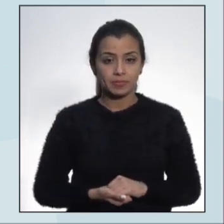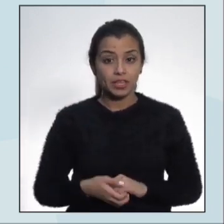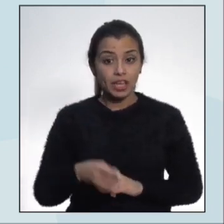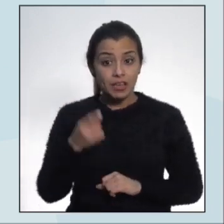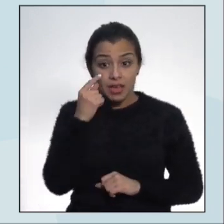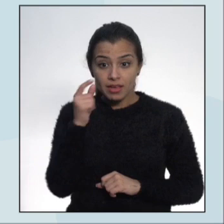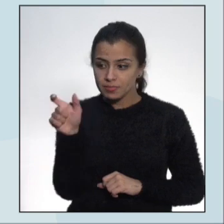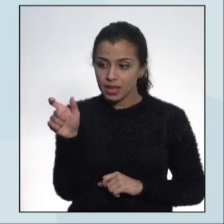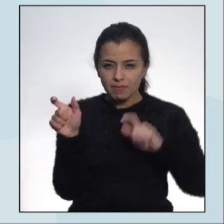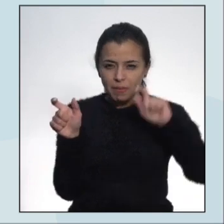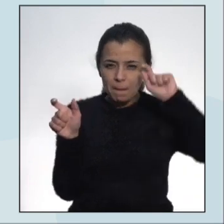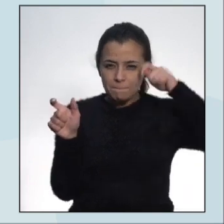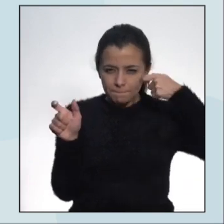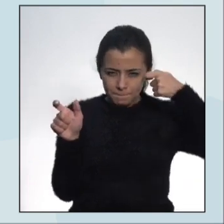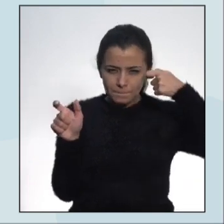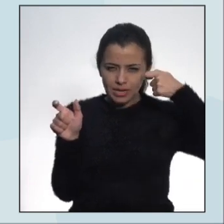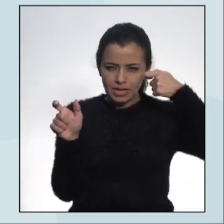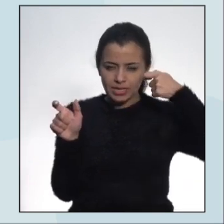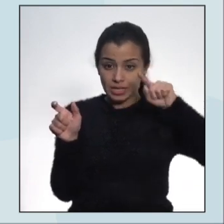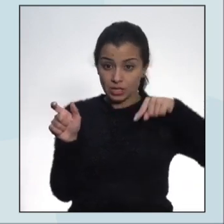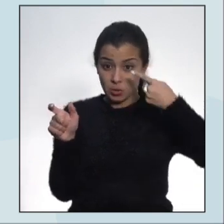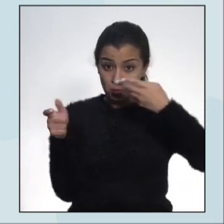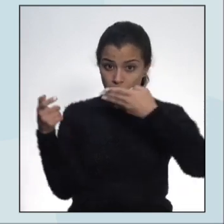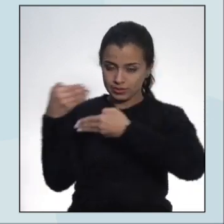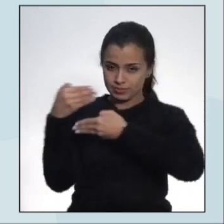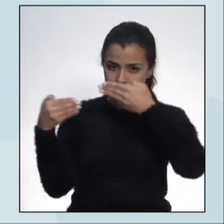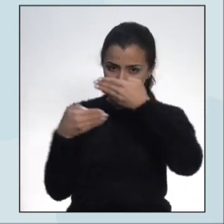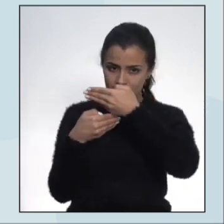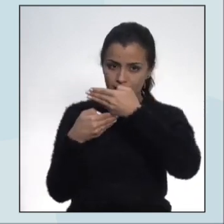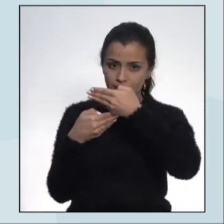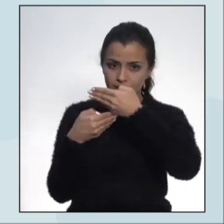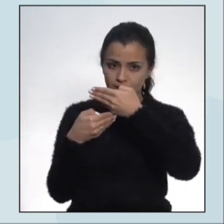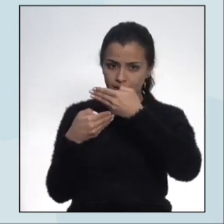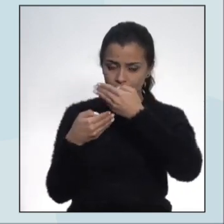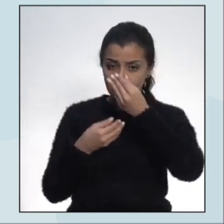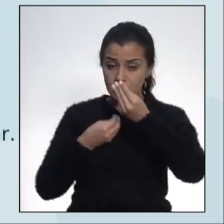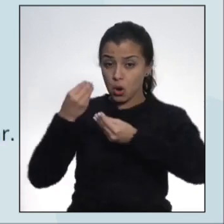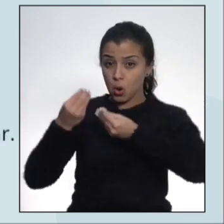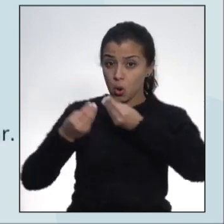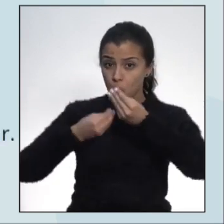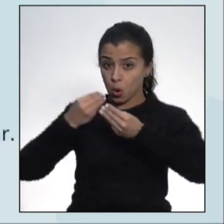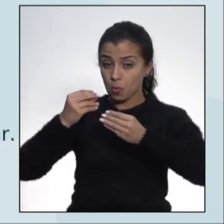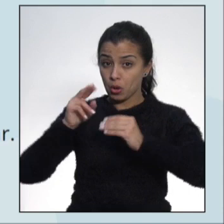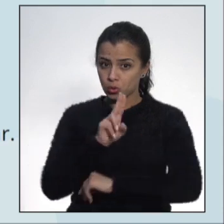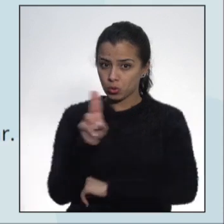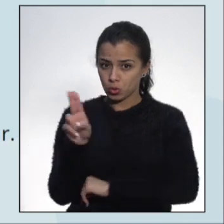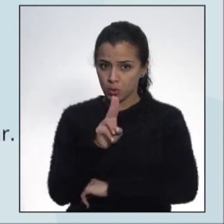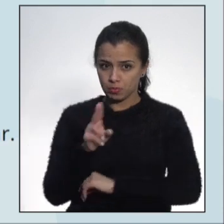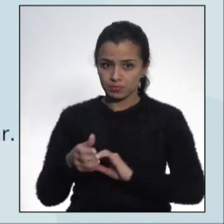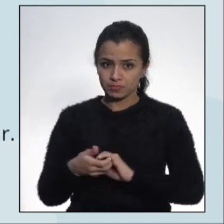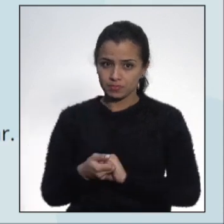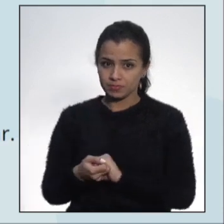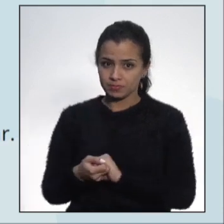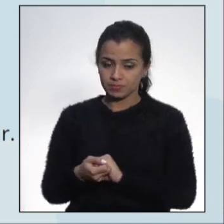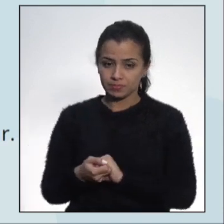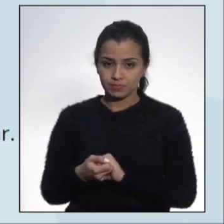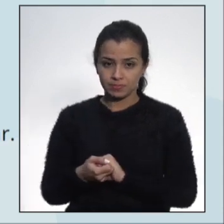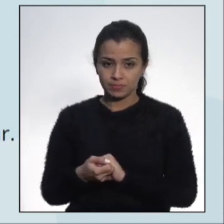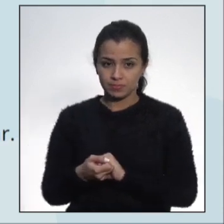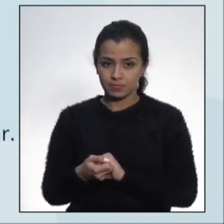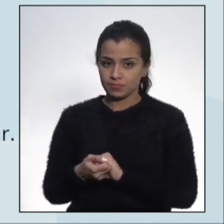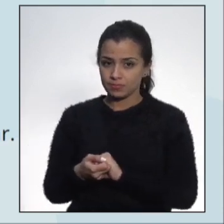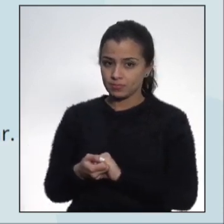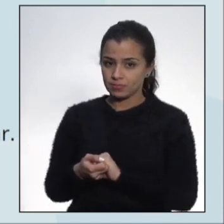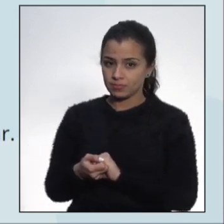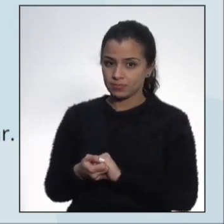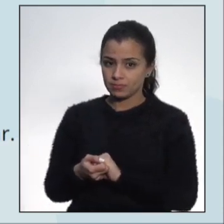negrito, né, do próximo slide. E como se chama e para que serve. Vamos lá? Cena 2.